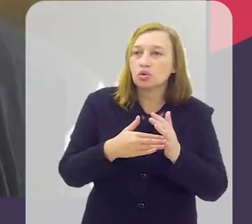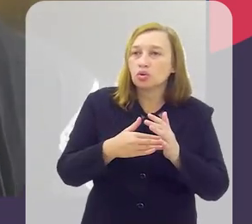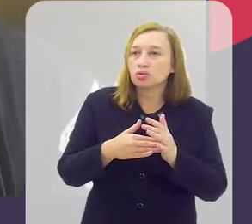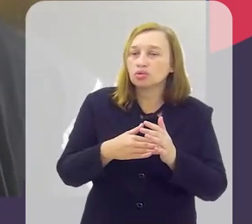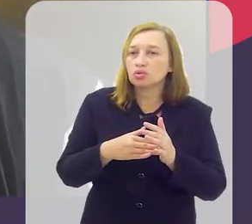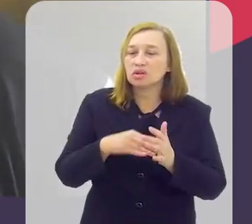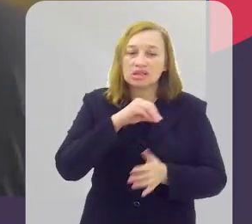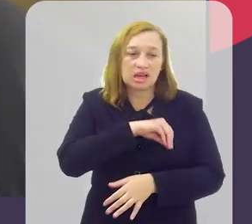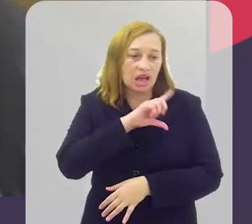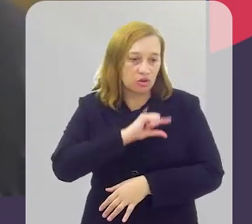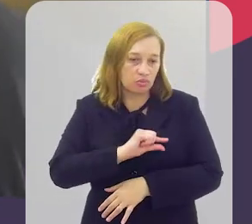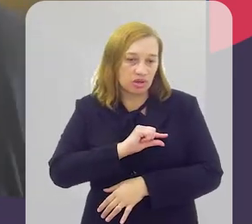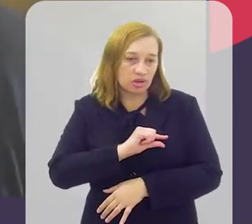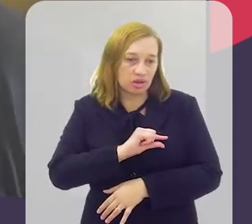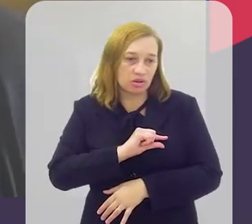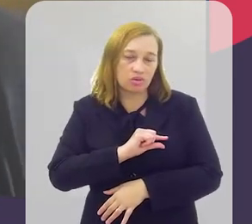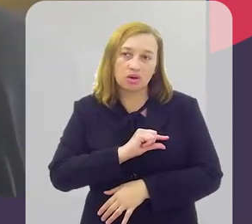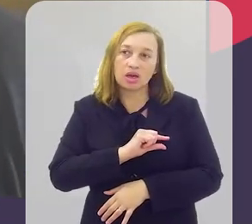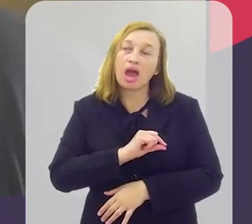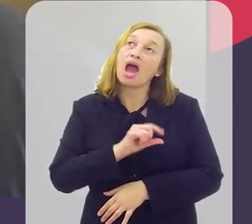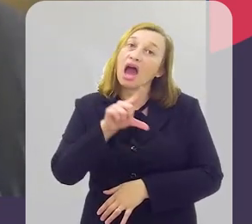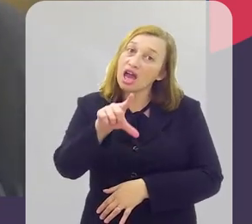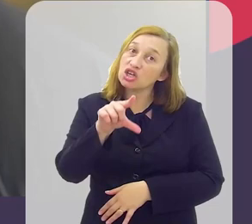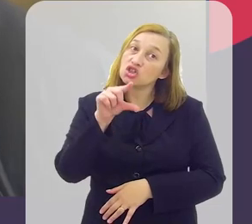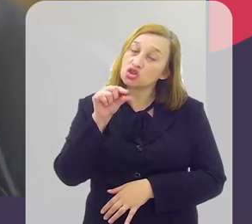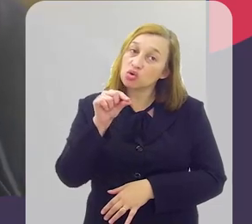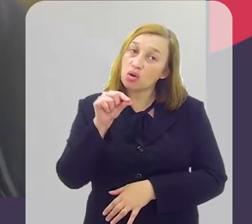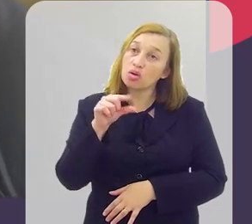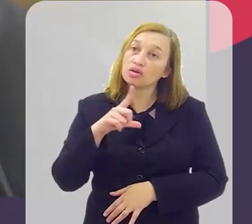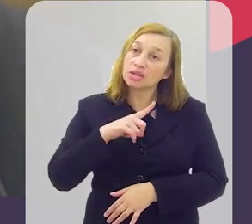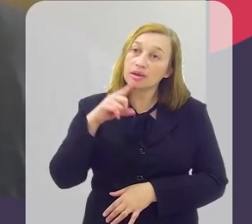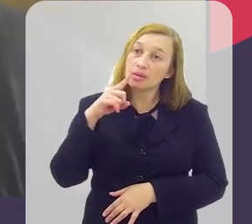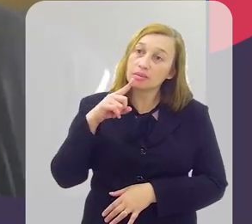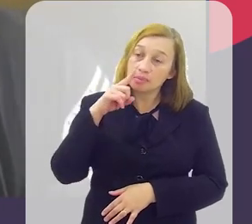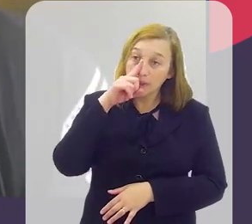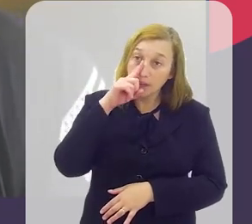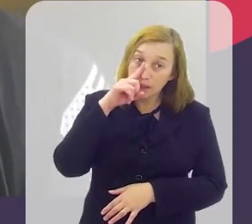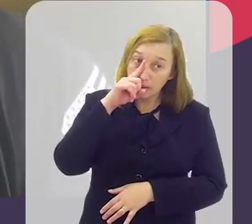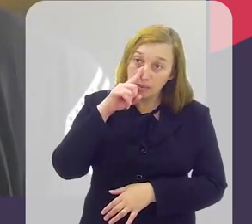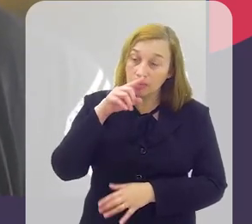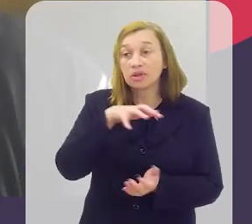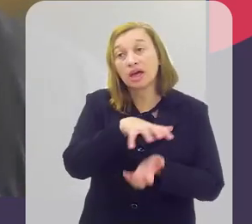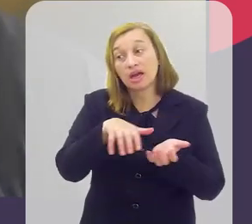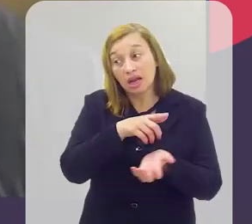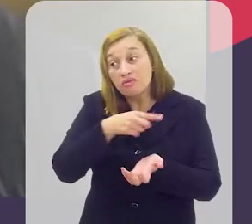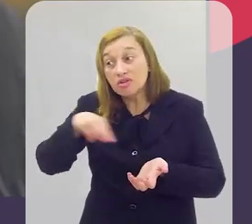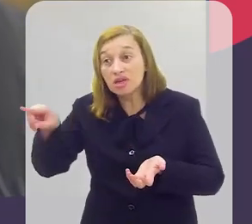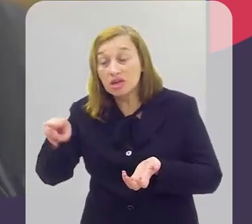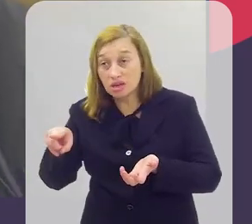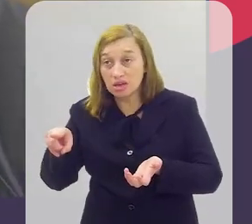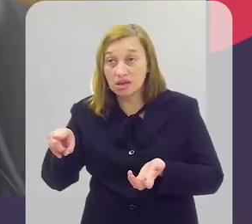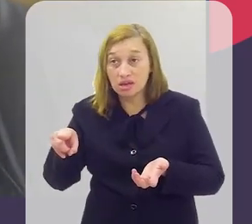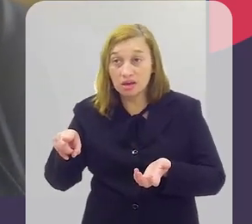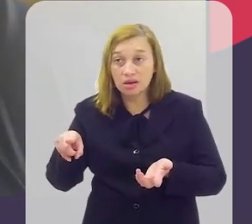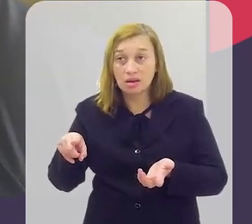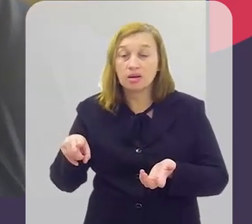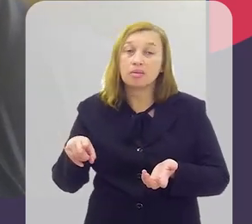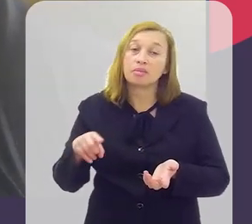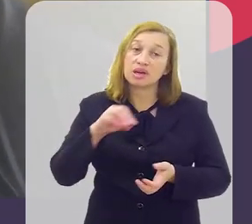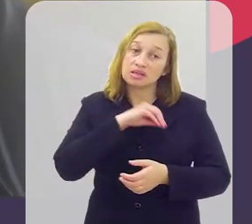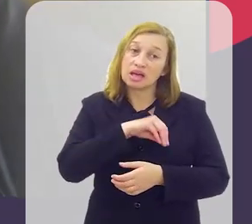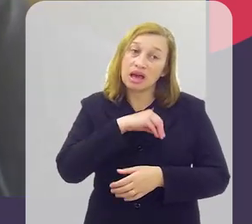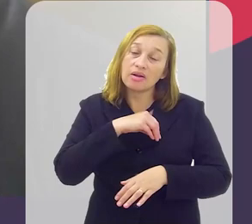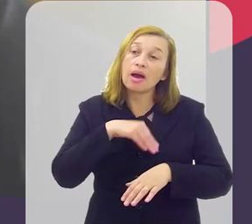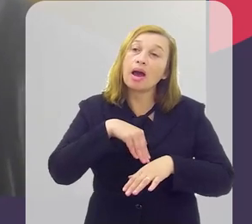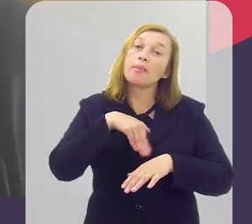legal. Aí ele realmente prefere passar perigo indo para greve, né? Porque às vezes